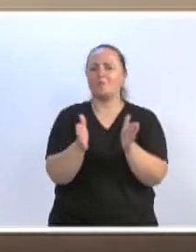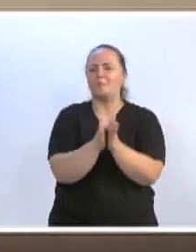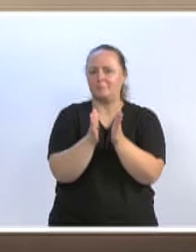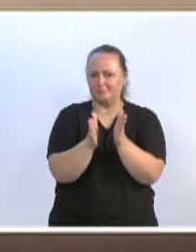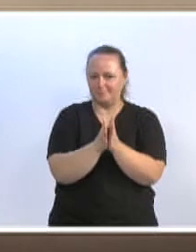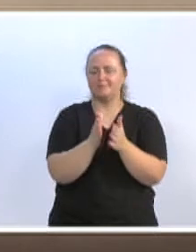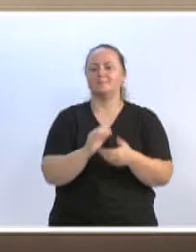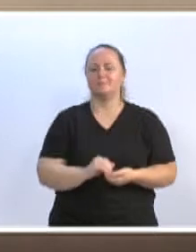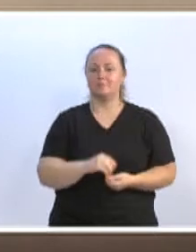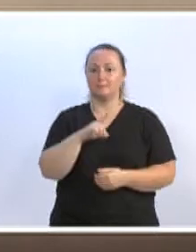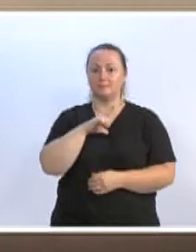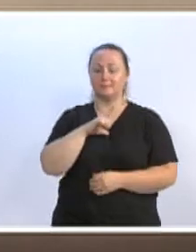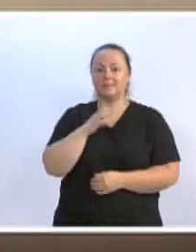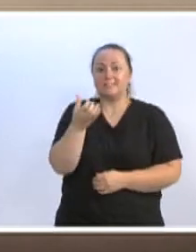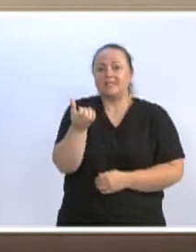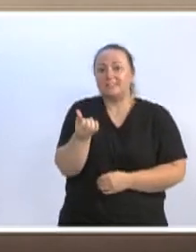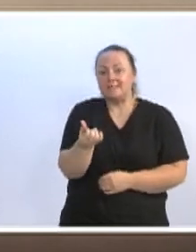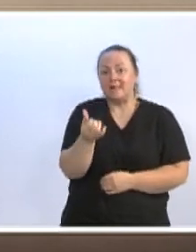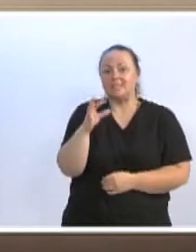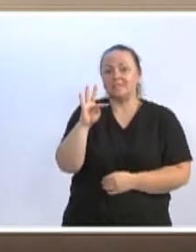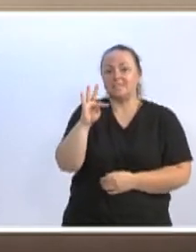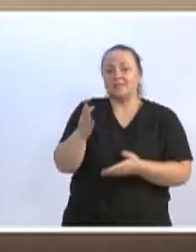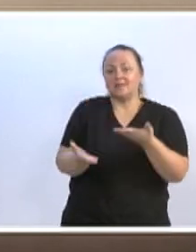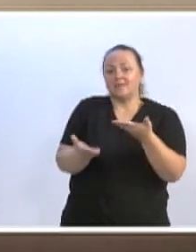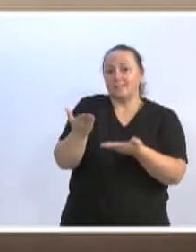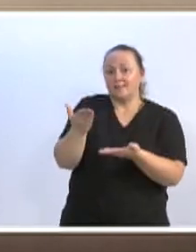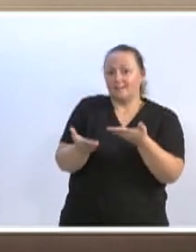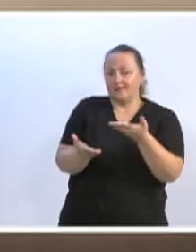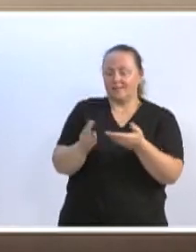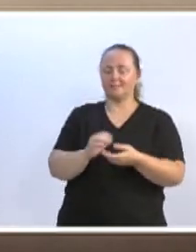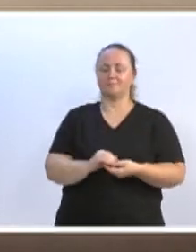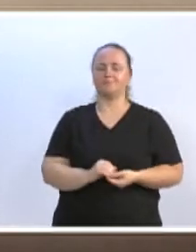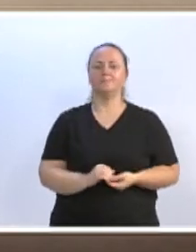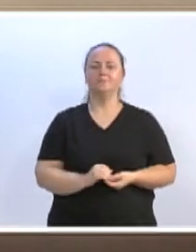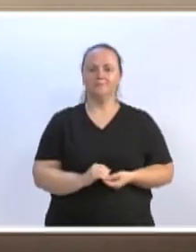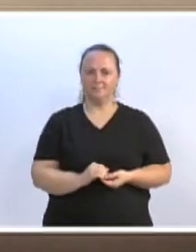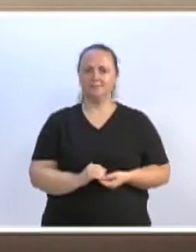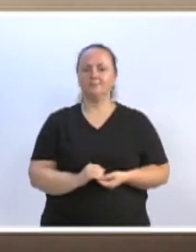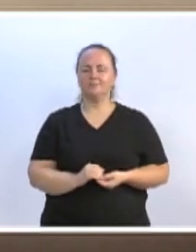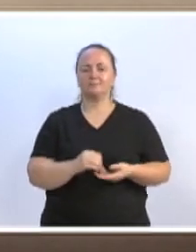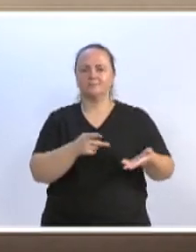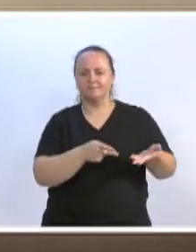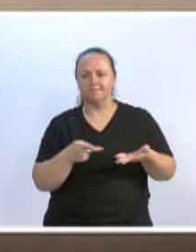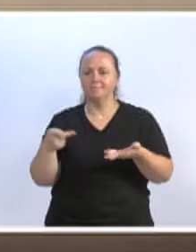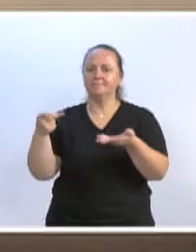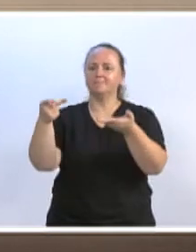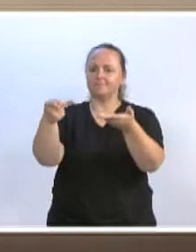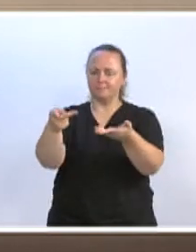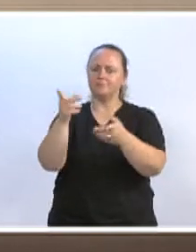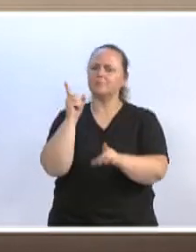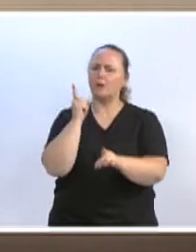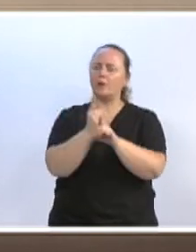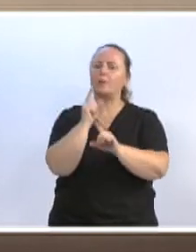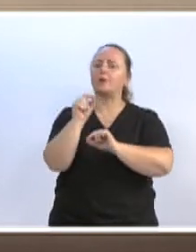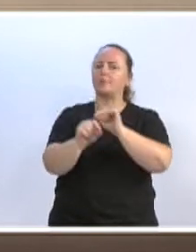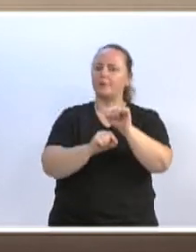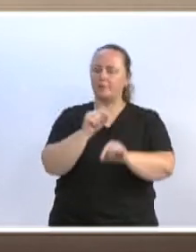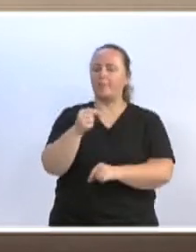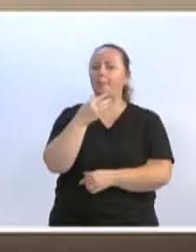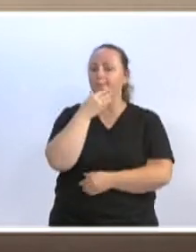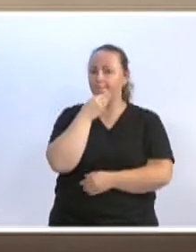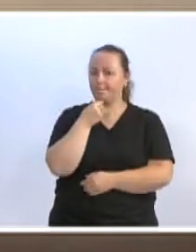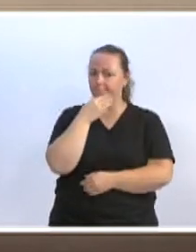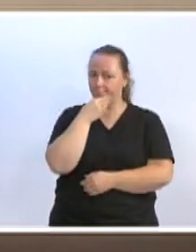6 toneladas de alimento. E em uma dessas visitas nos bairros, enfim, eles encontraram um menino, o bispo,